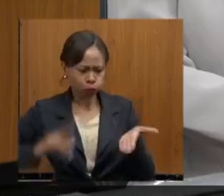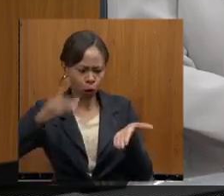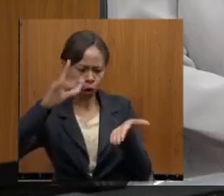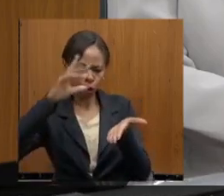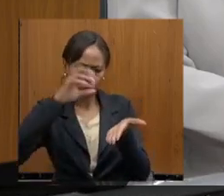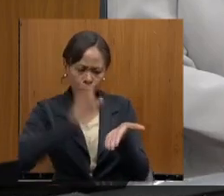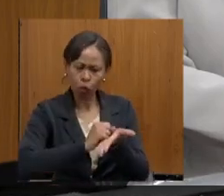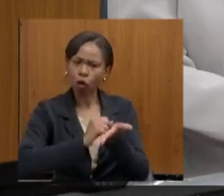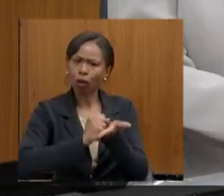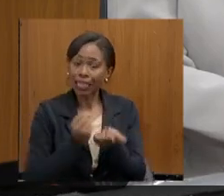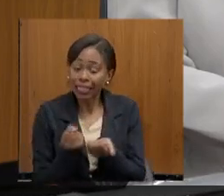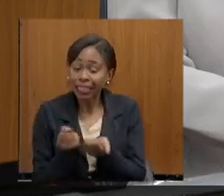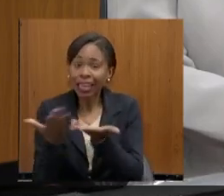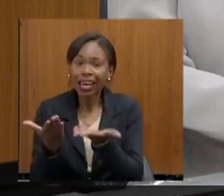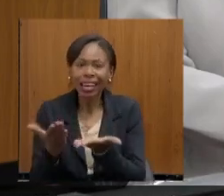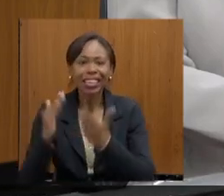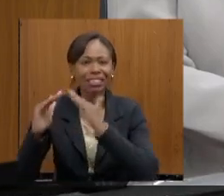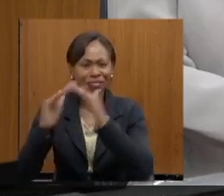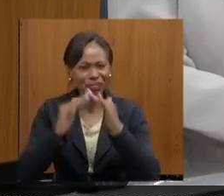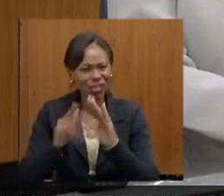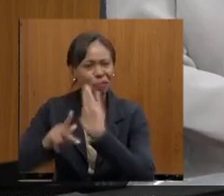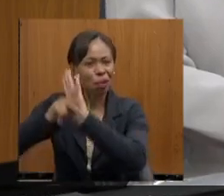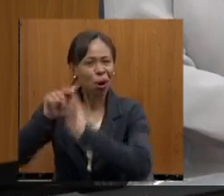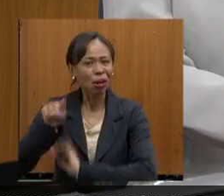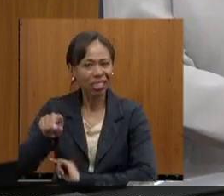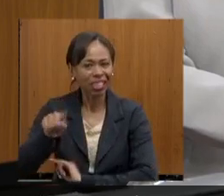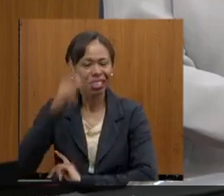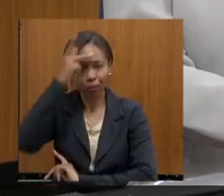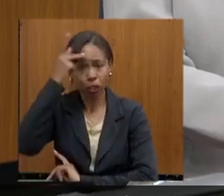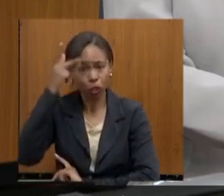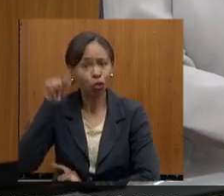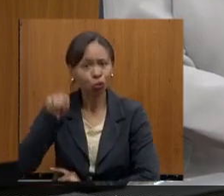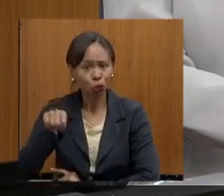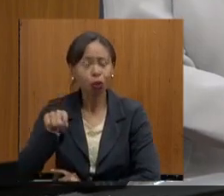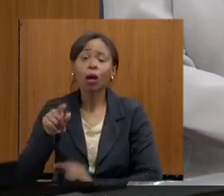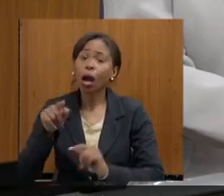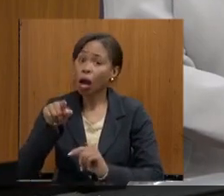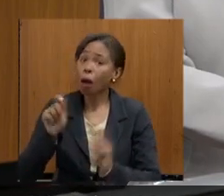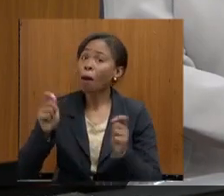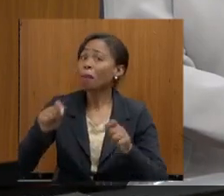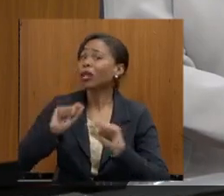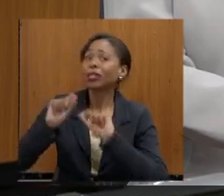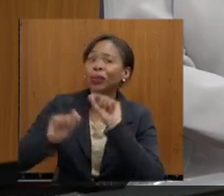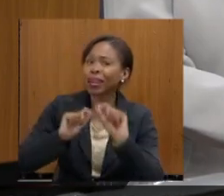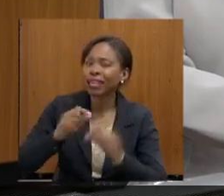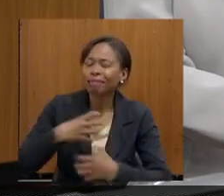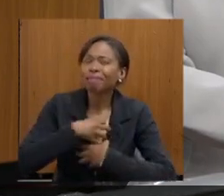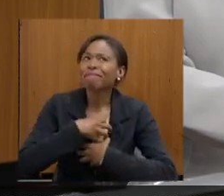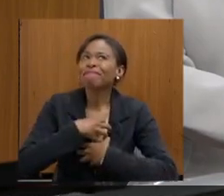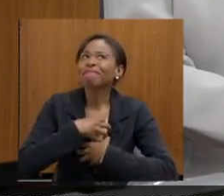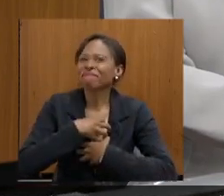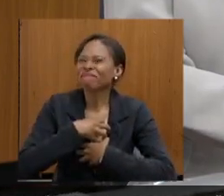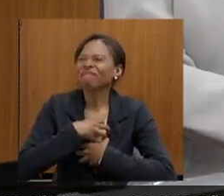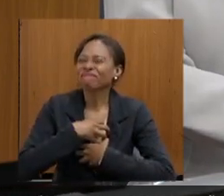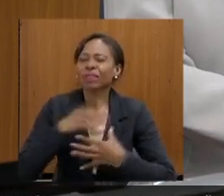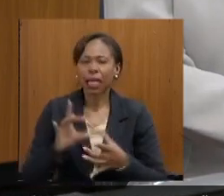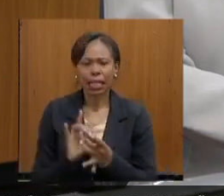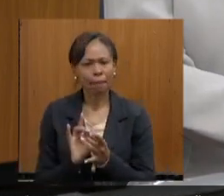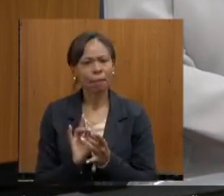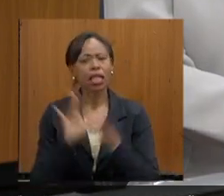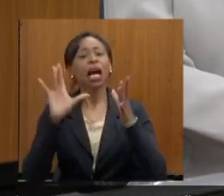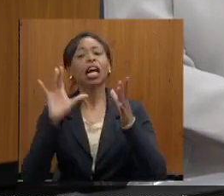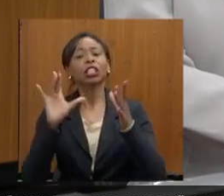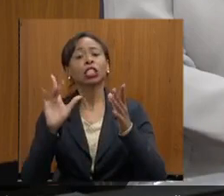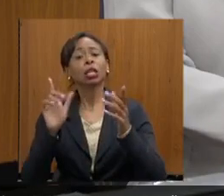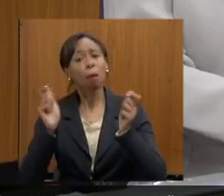aquelas pessoas possam fazer jus a uma palavra muito importante na vida de todos nós que a liberdade a liberdade de